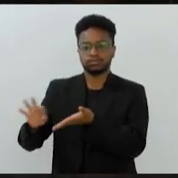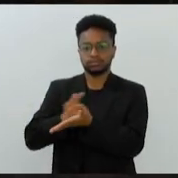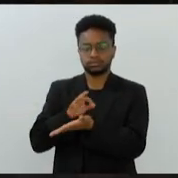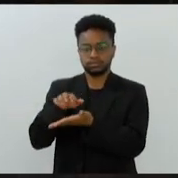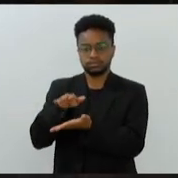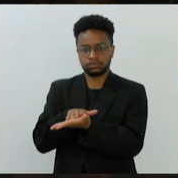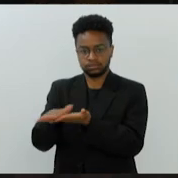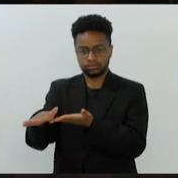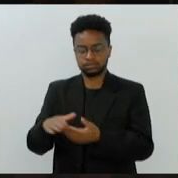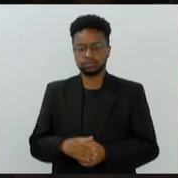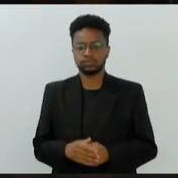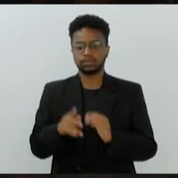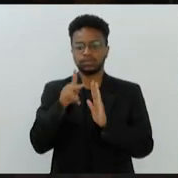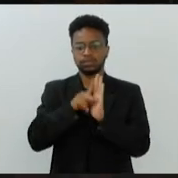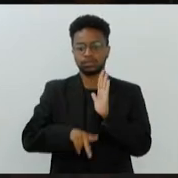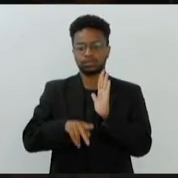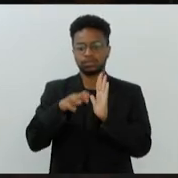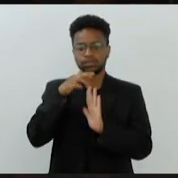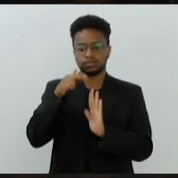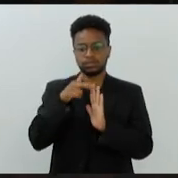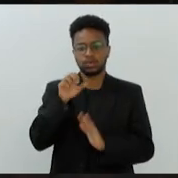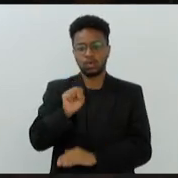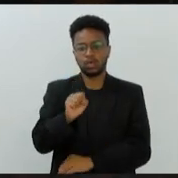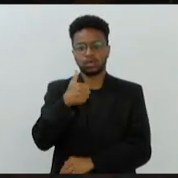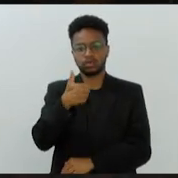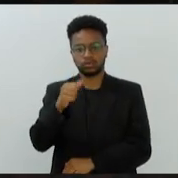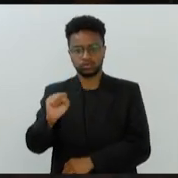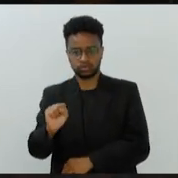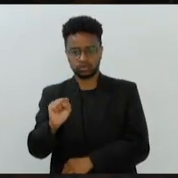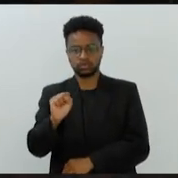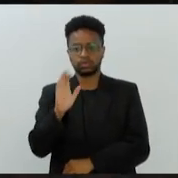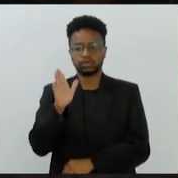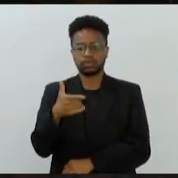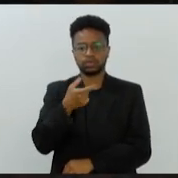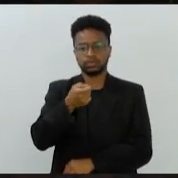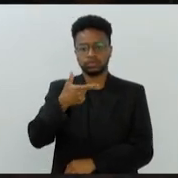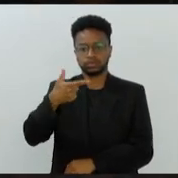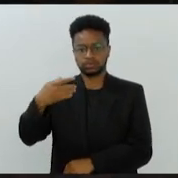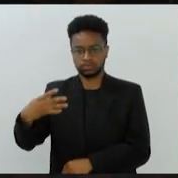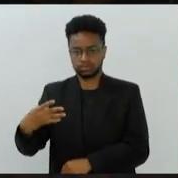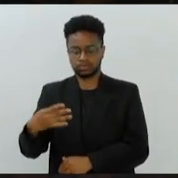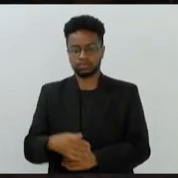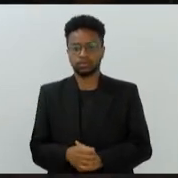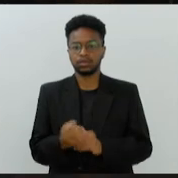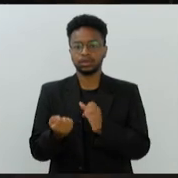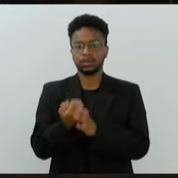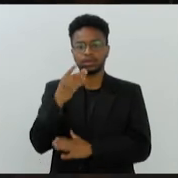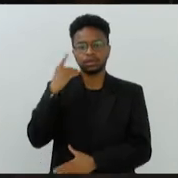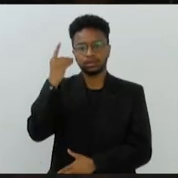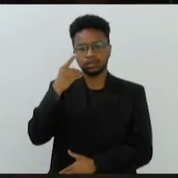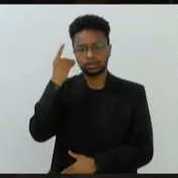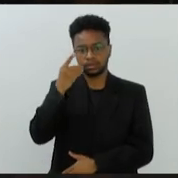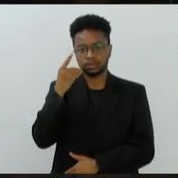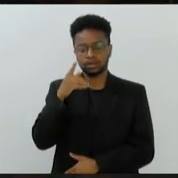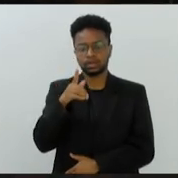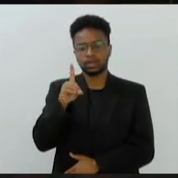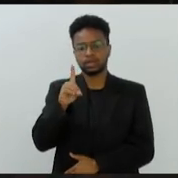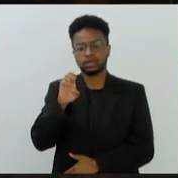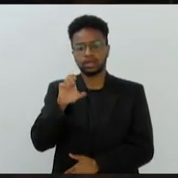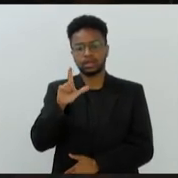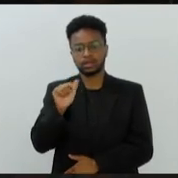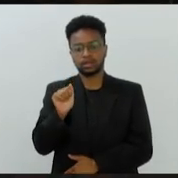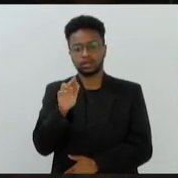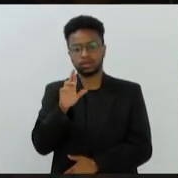Anuncio projeto de resolução número 818 de 24, de autoria do deputado Guilherme